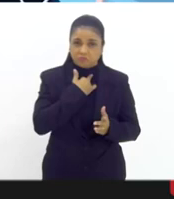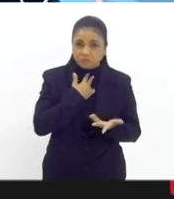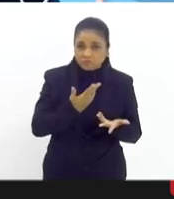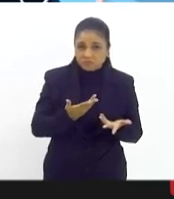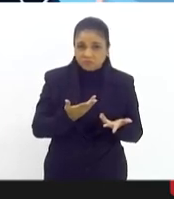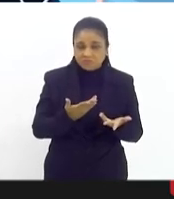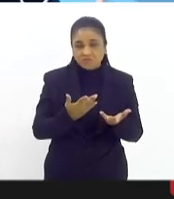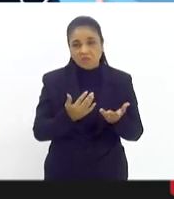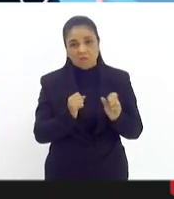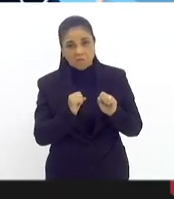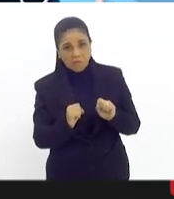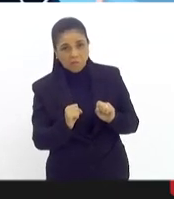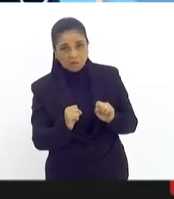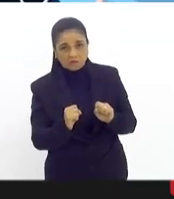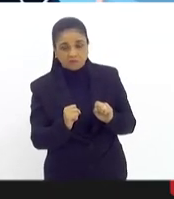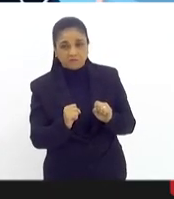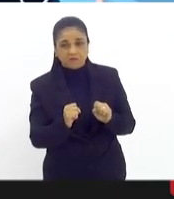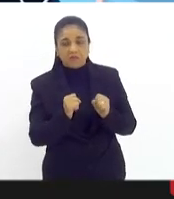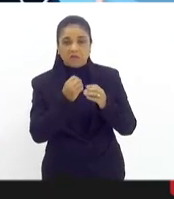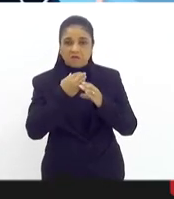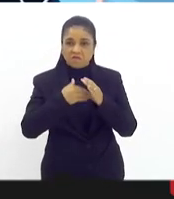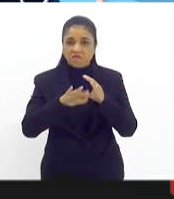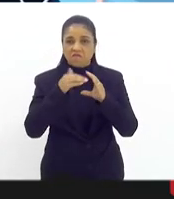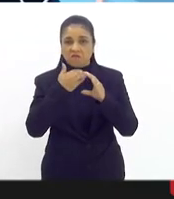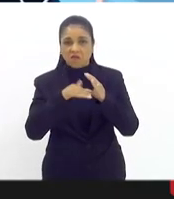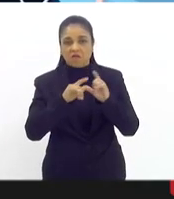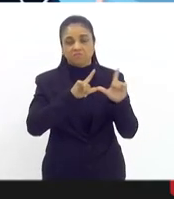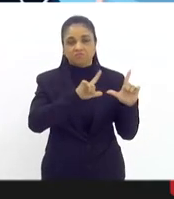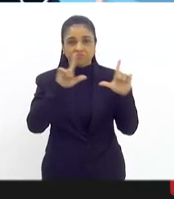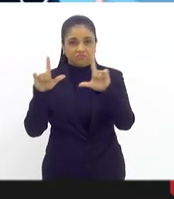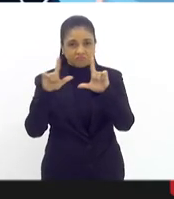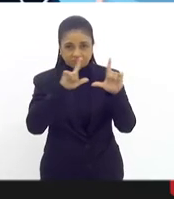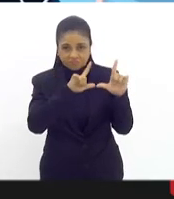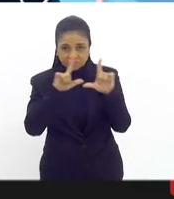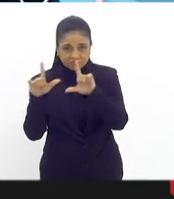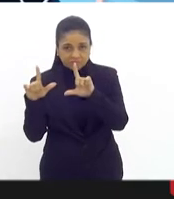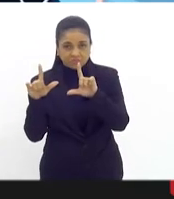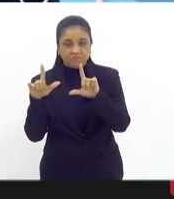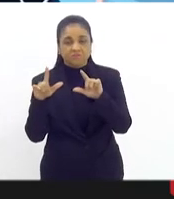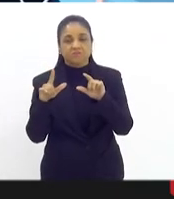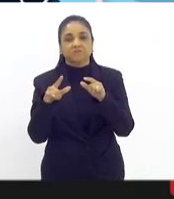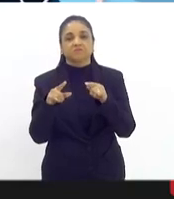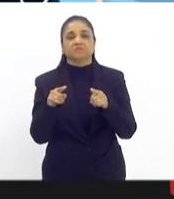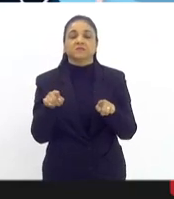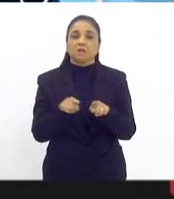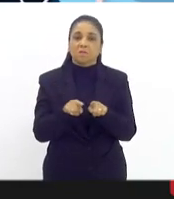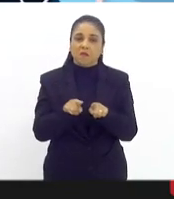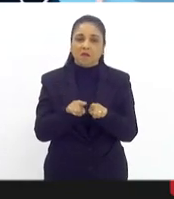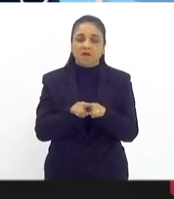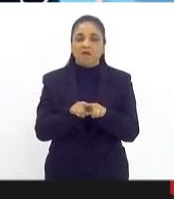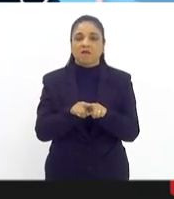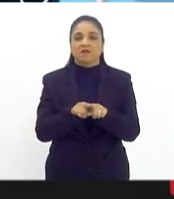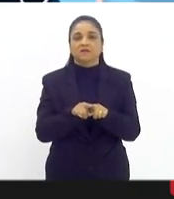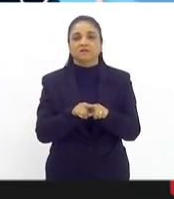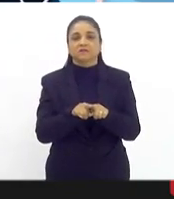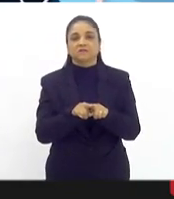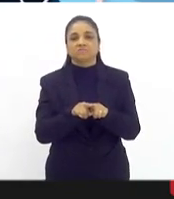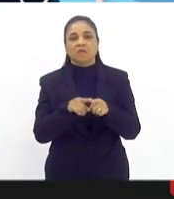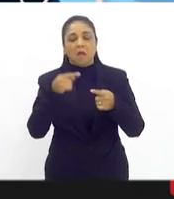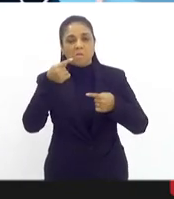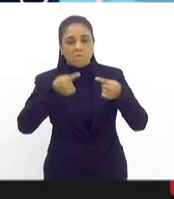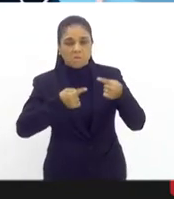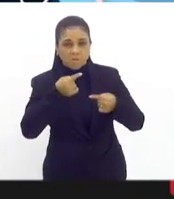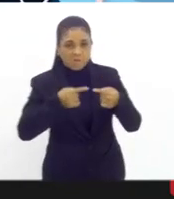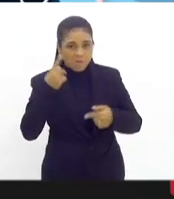pode enviar esta apresentação mais tarde para a gente também, que temos a política